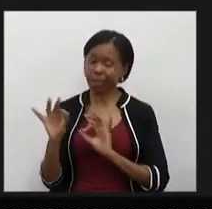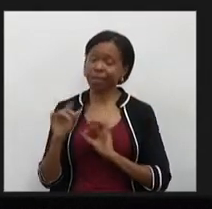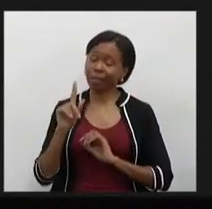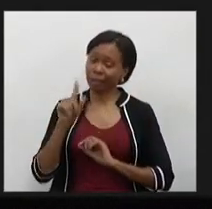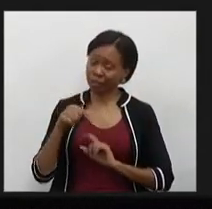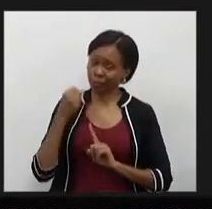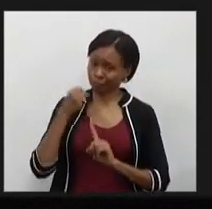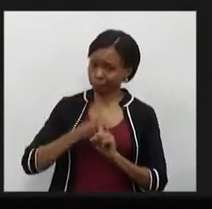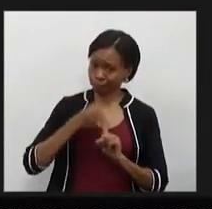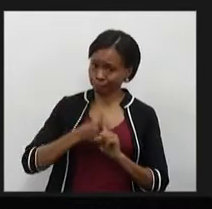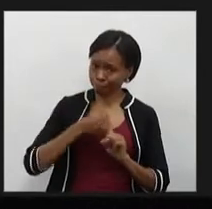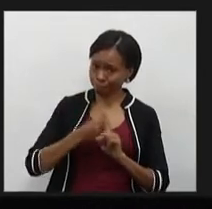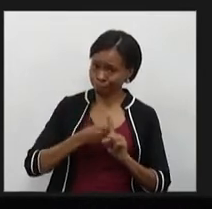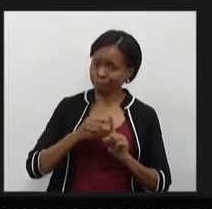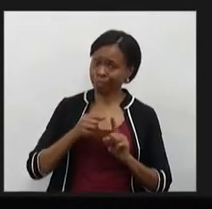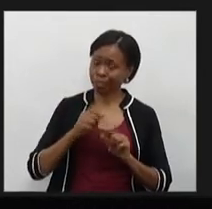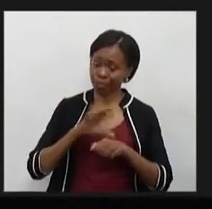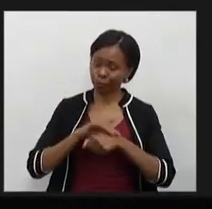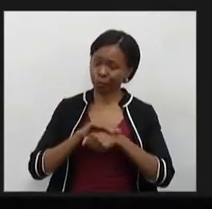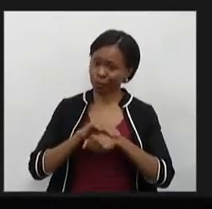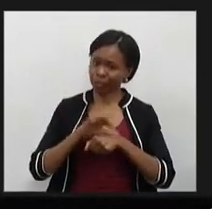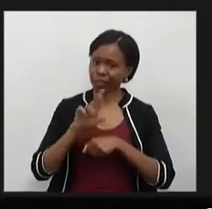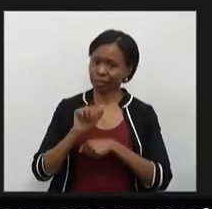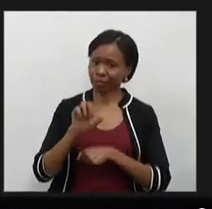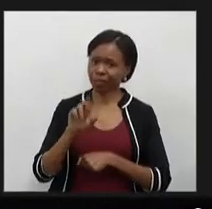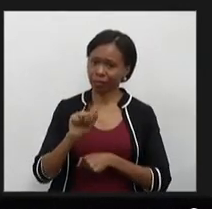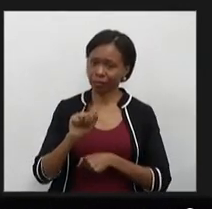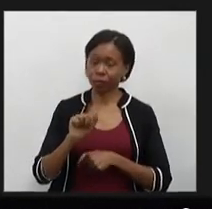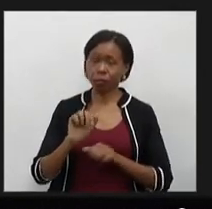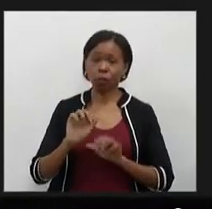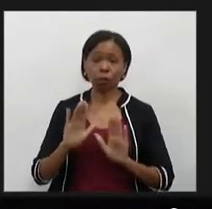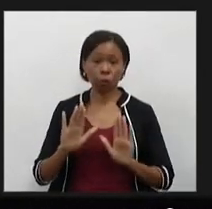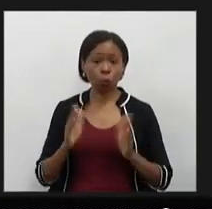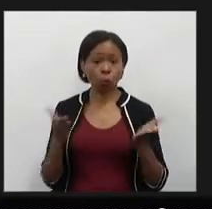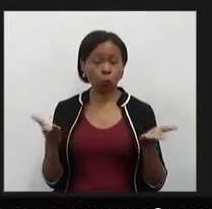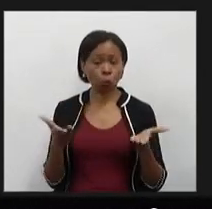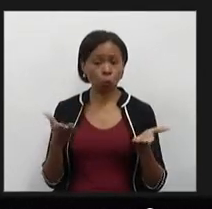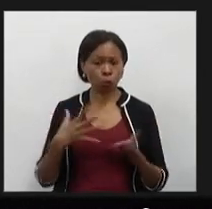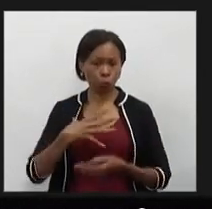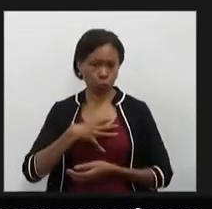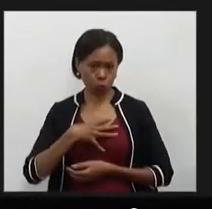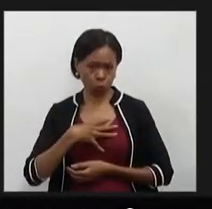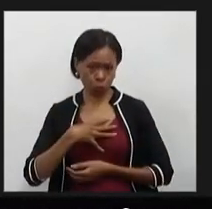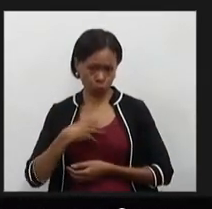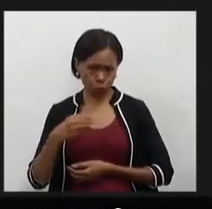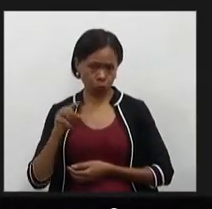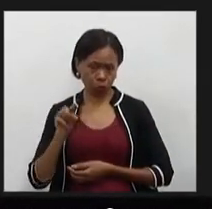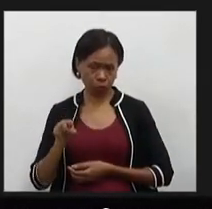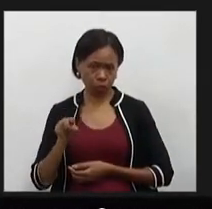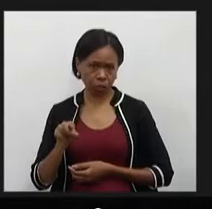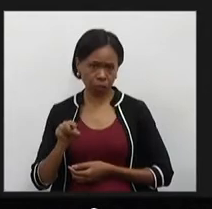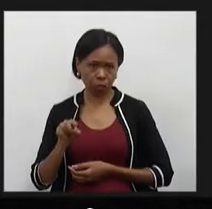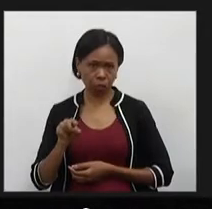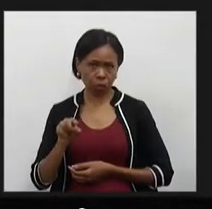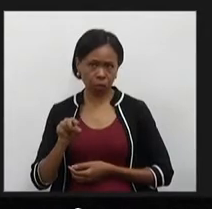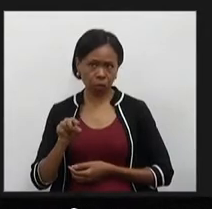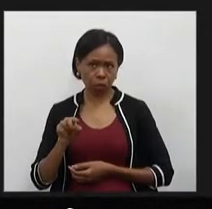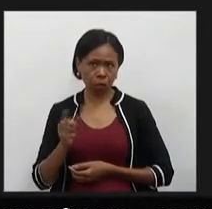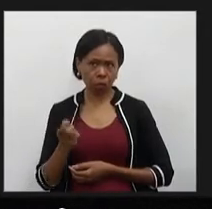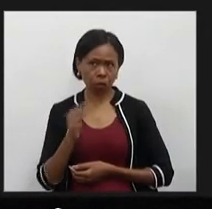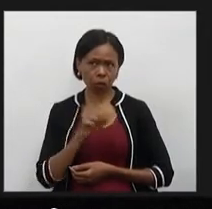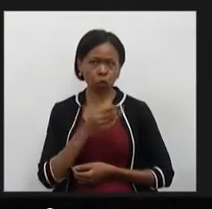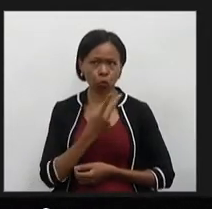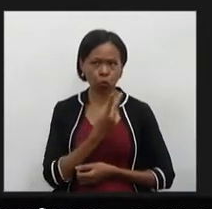Pelas doenças raras. E hoje ele, eu trato dele nos dois hospitais do Sada